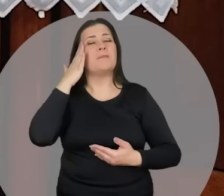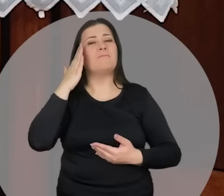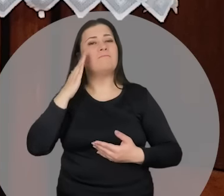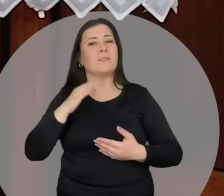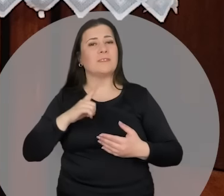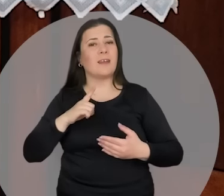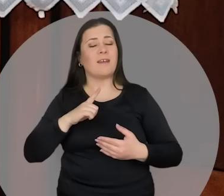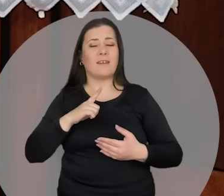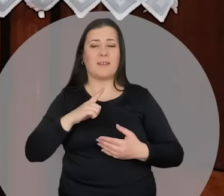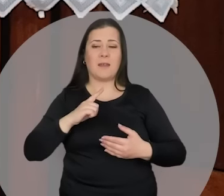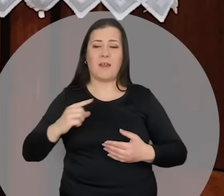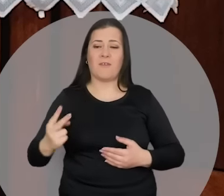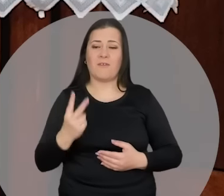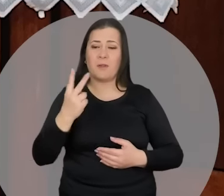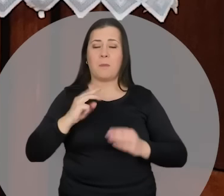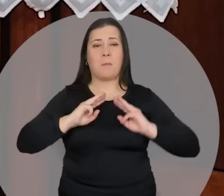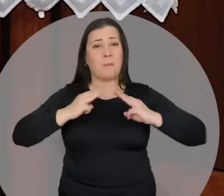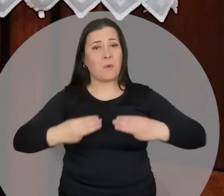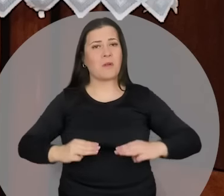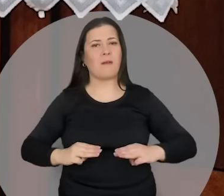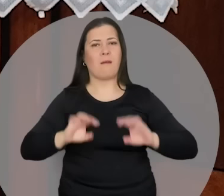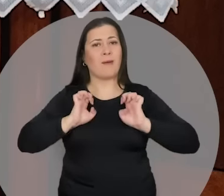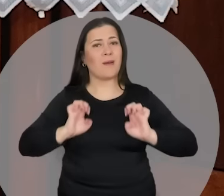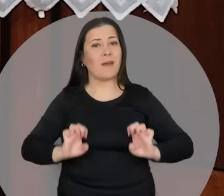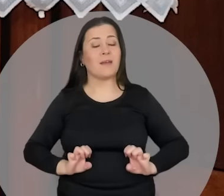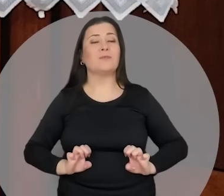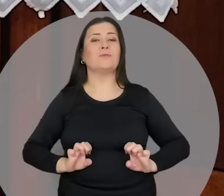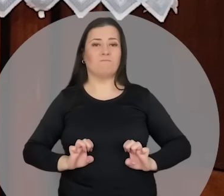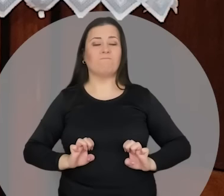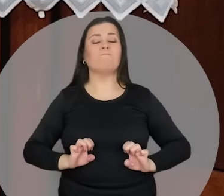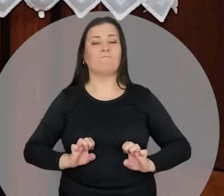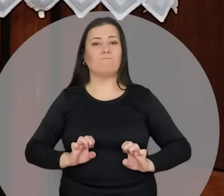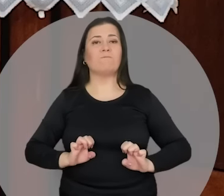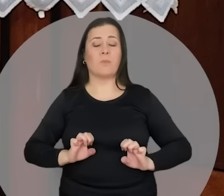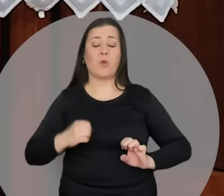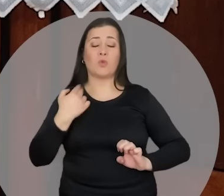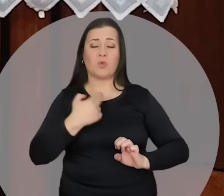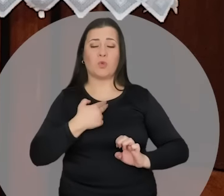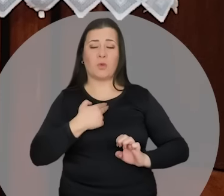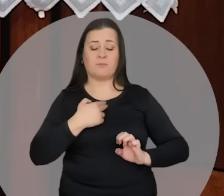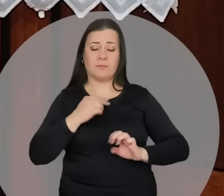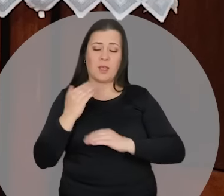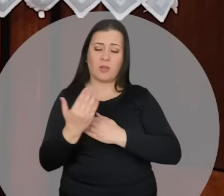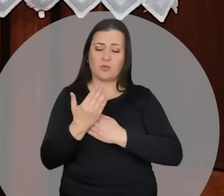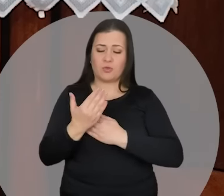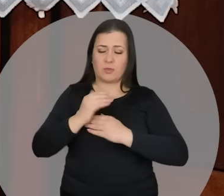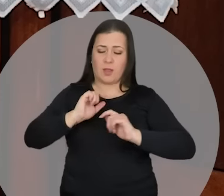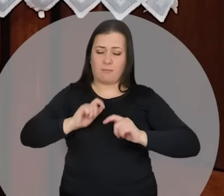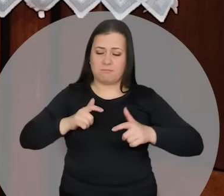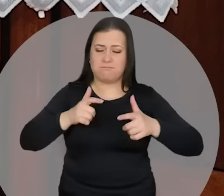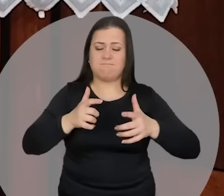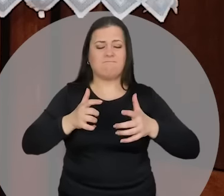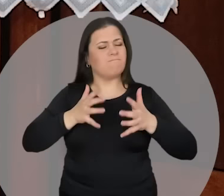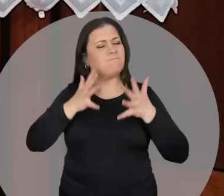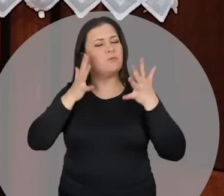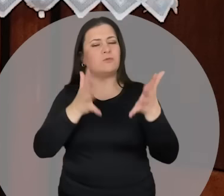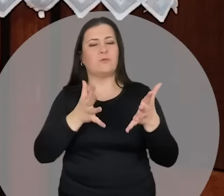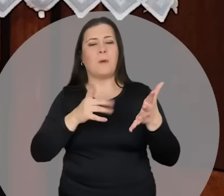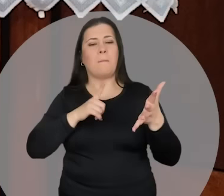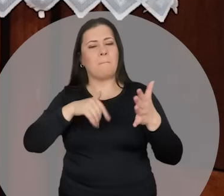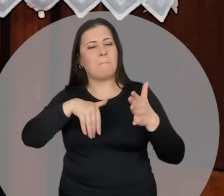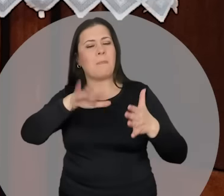éticos se mostram no agir. Nós somos convidados e convidadas a decidir a quem